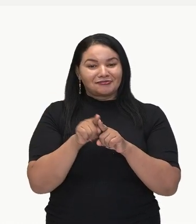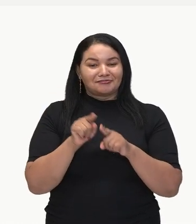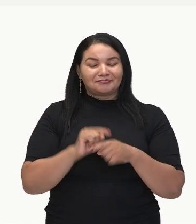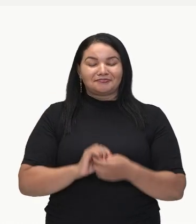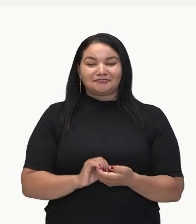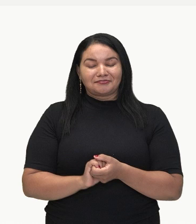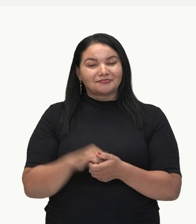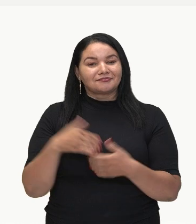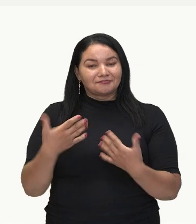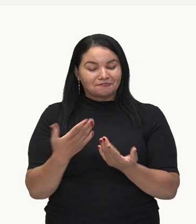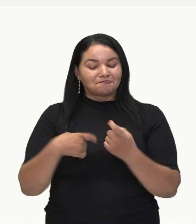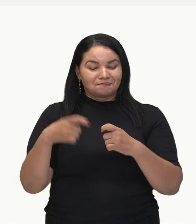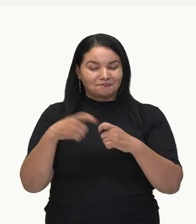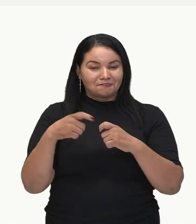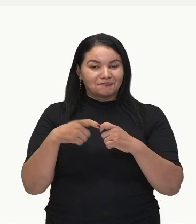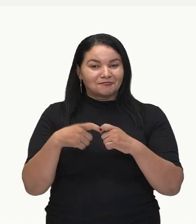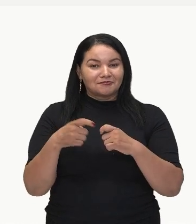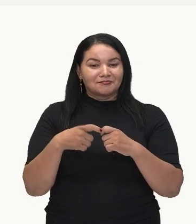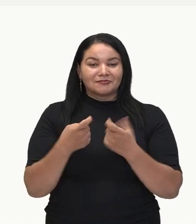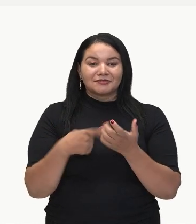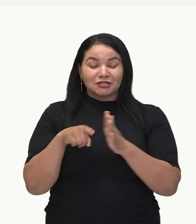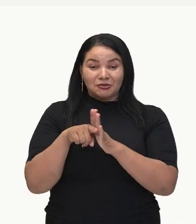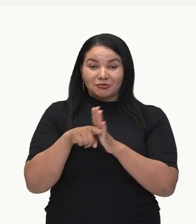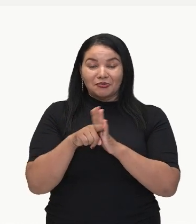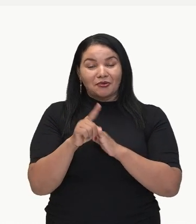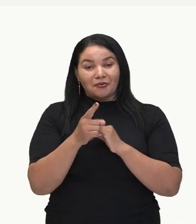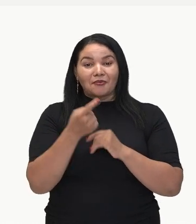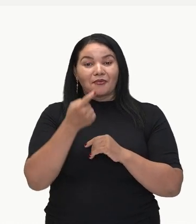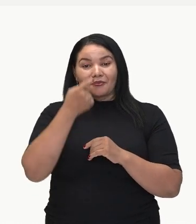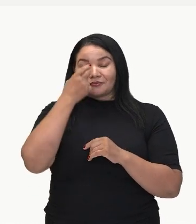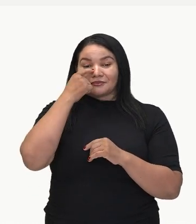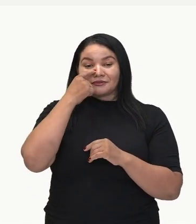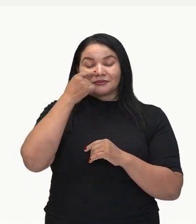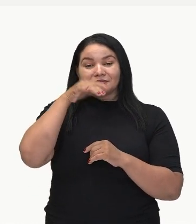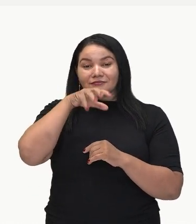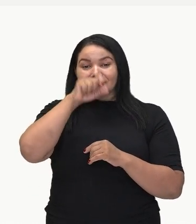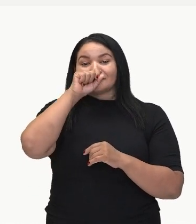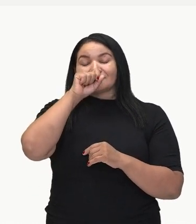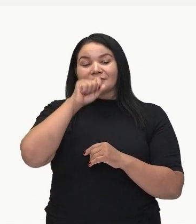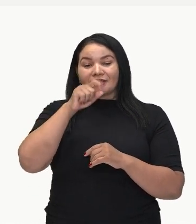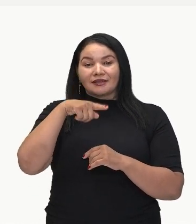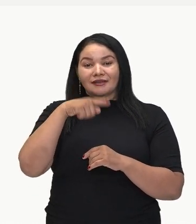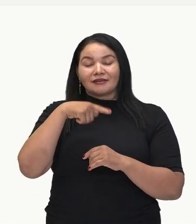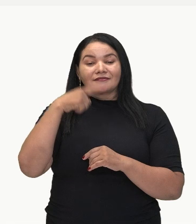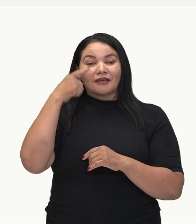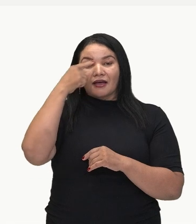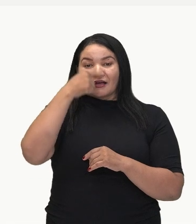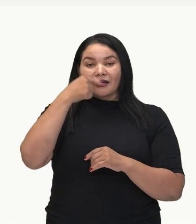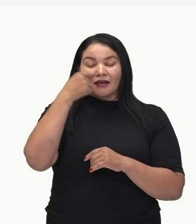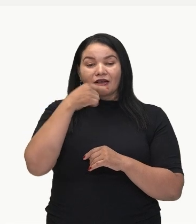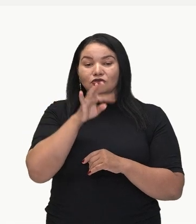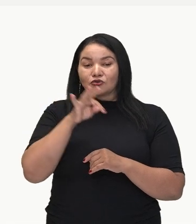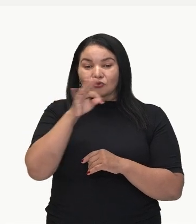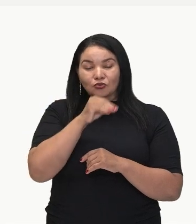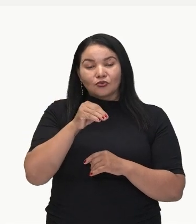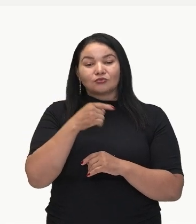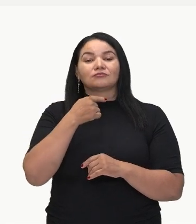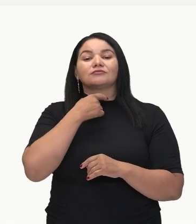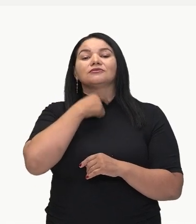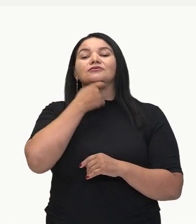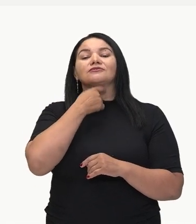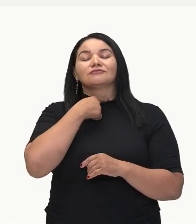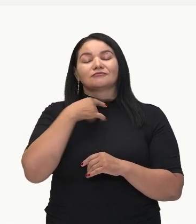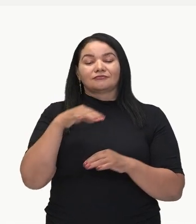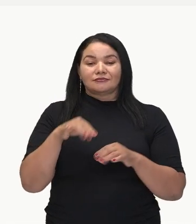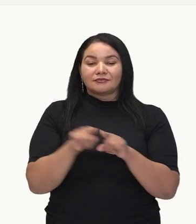é o especialista em garganta, nariz, respiração, a parte vocal e de respiração,